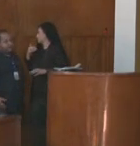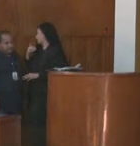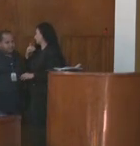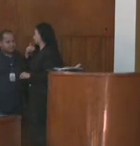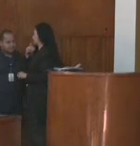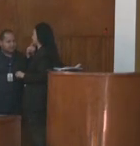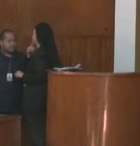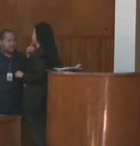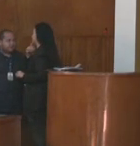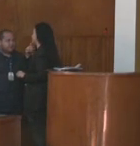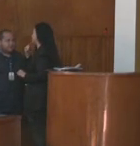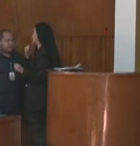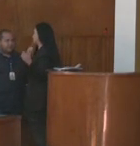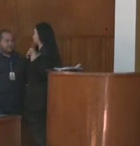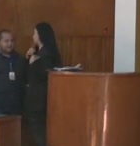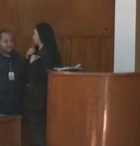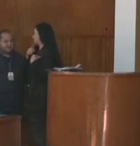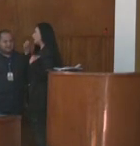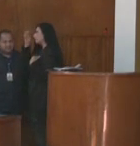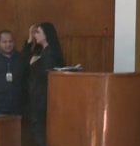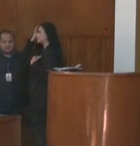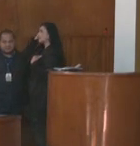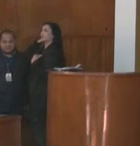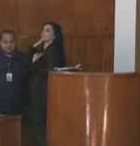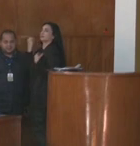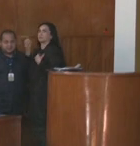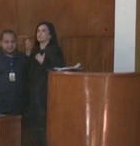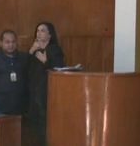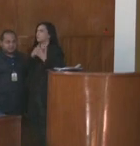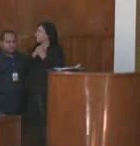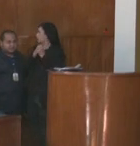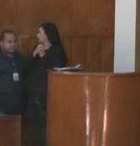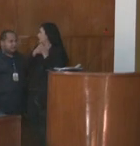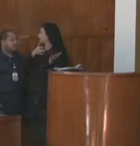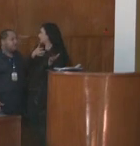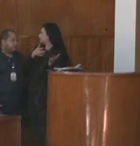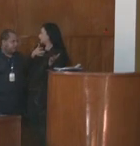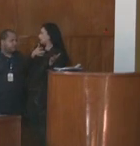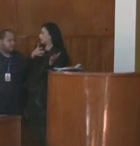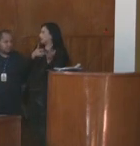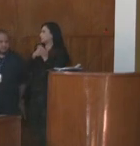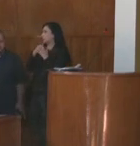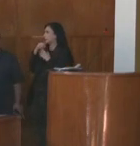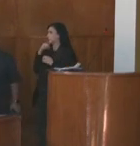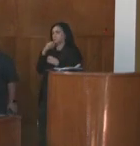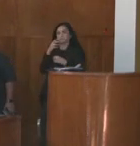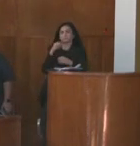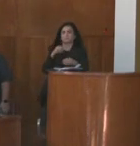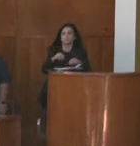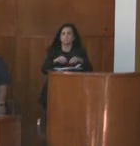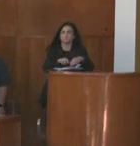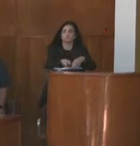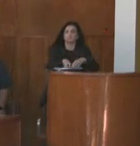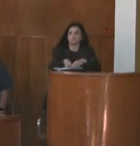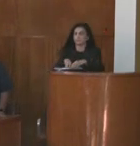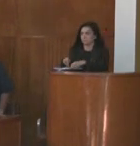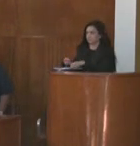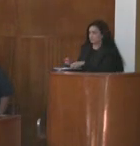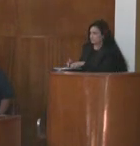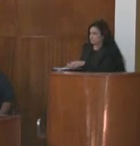esperar que as autoridades façam sem que a gente esteja participando, sem que a gente